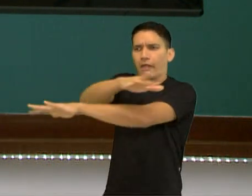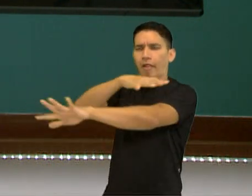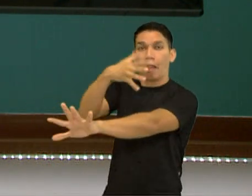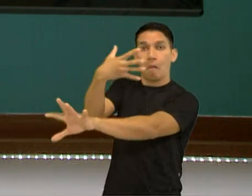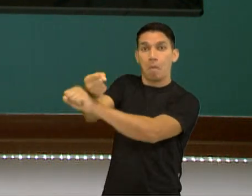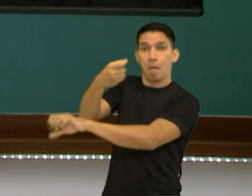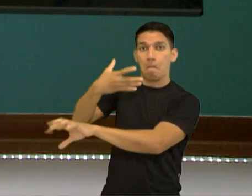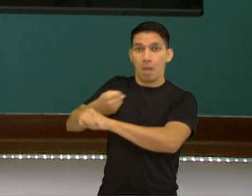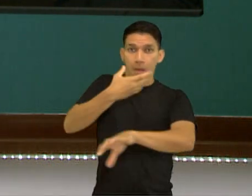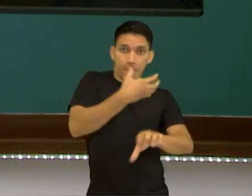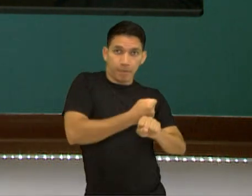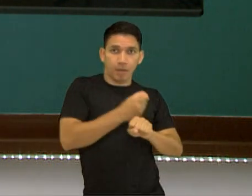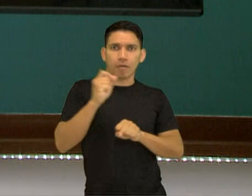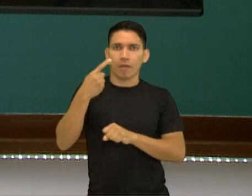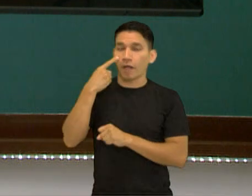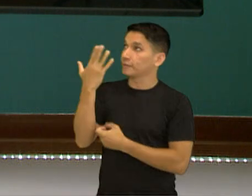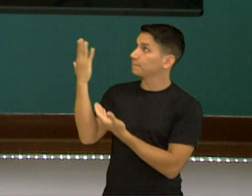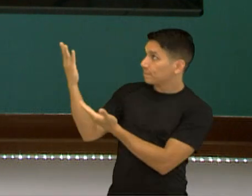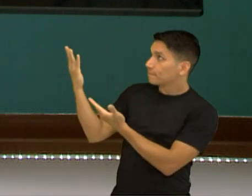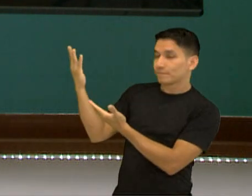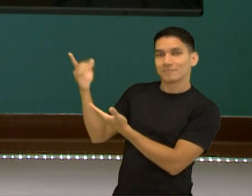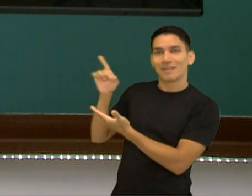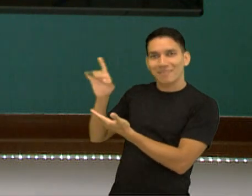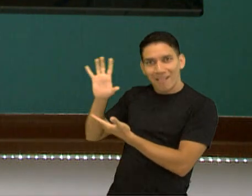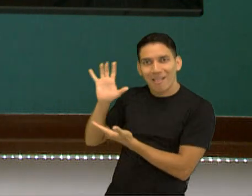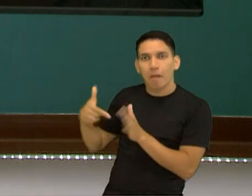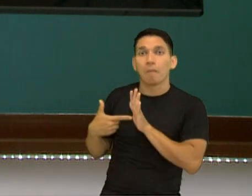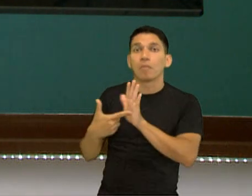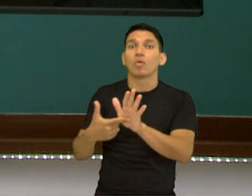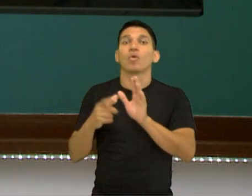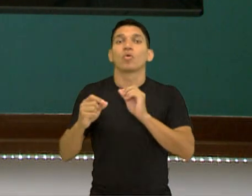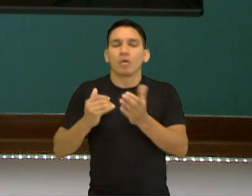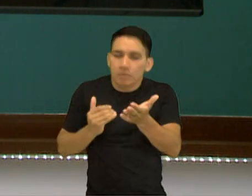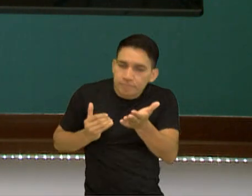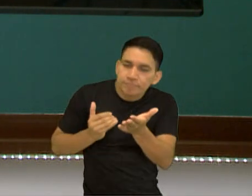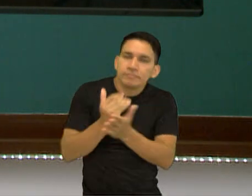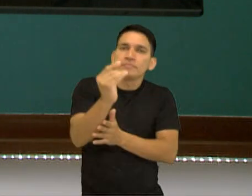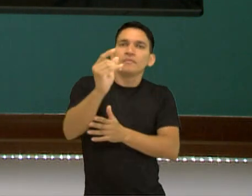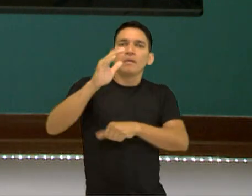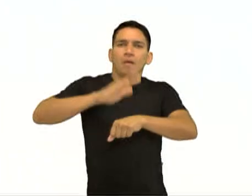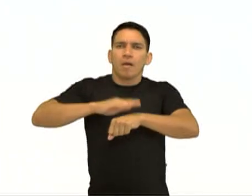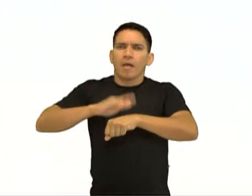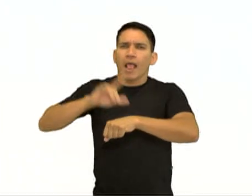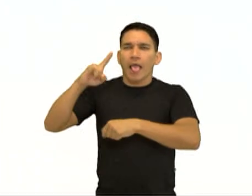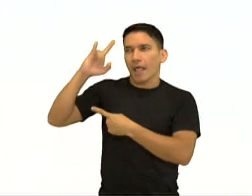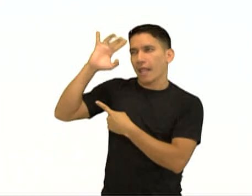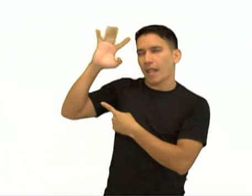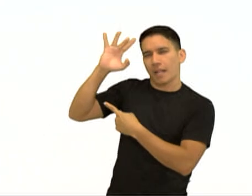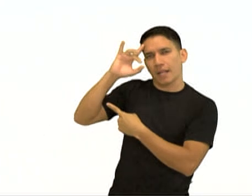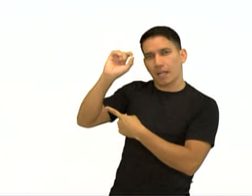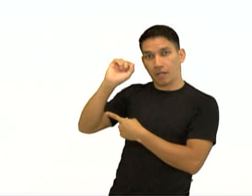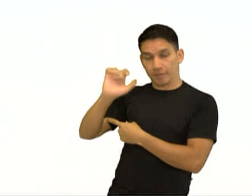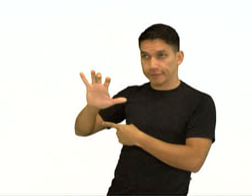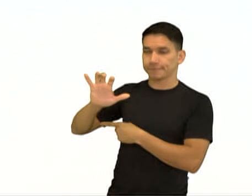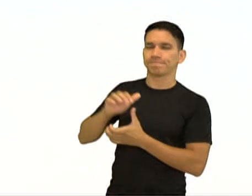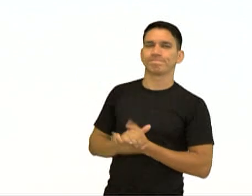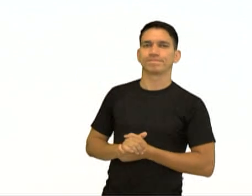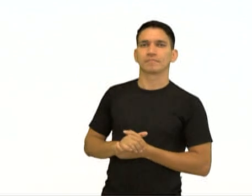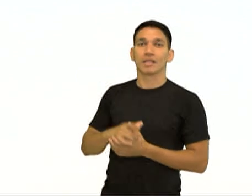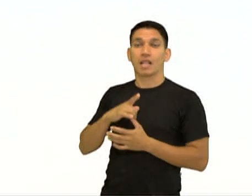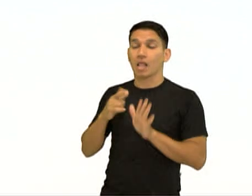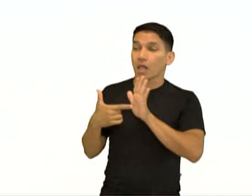conforme você pode observar aqui na tela, ela afirma que inicialmente essa teoria da nebulosa solar,